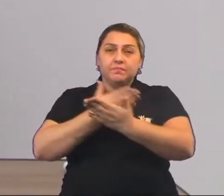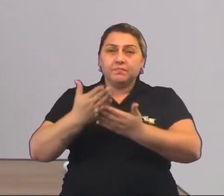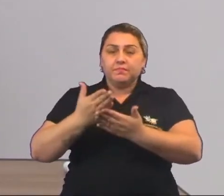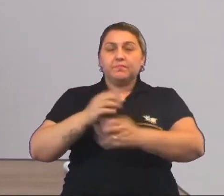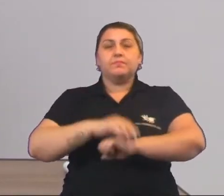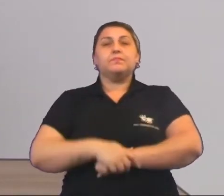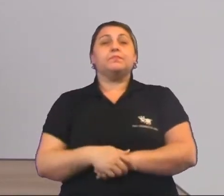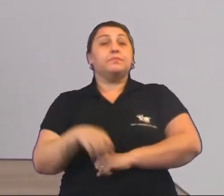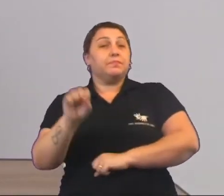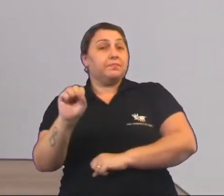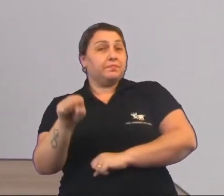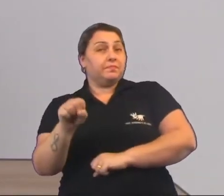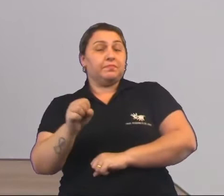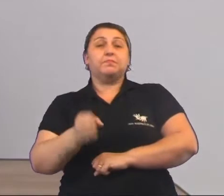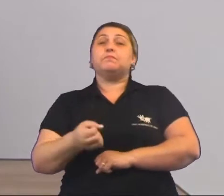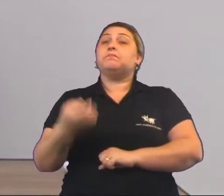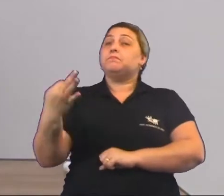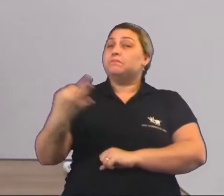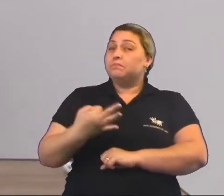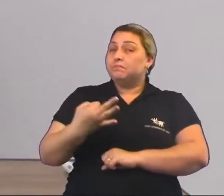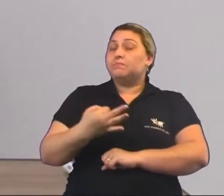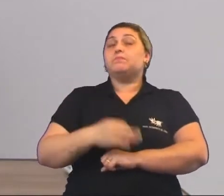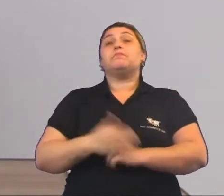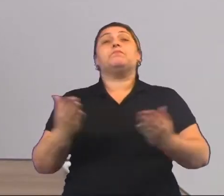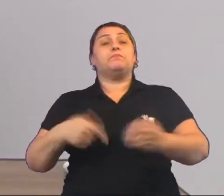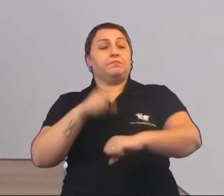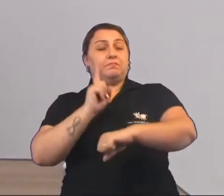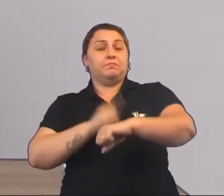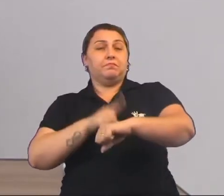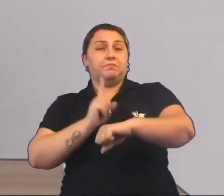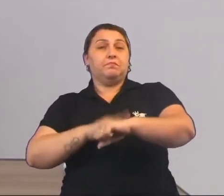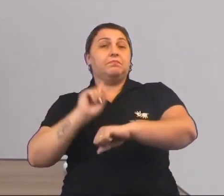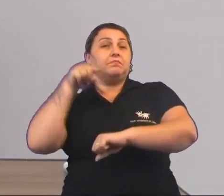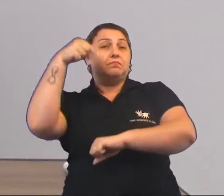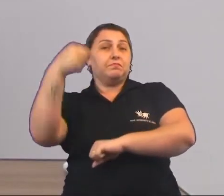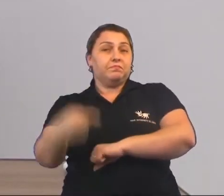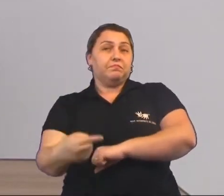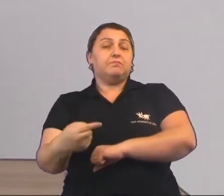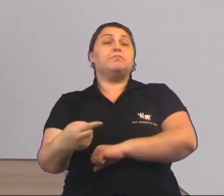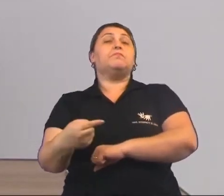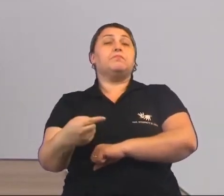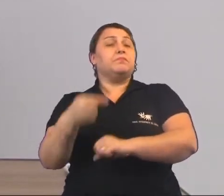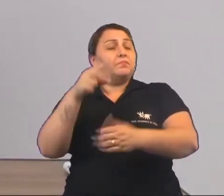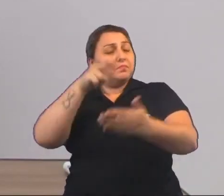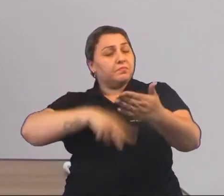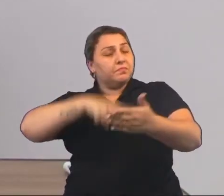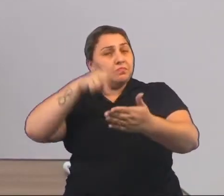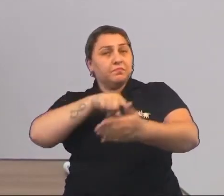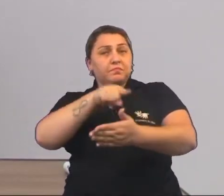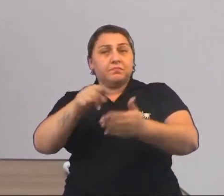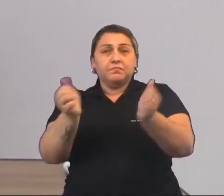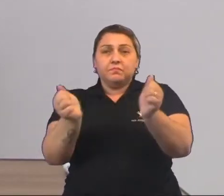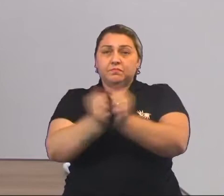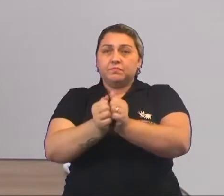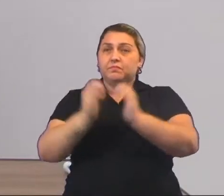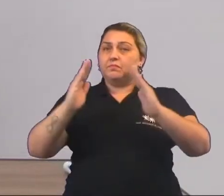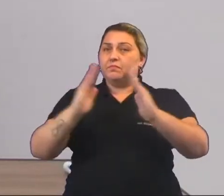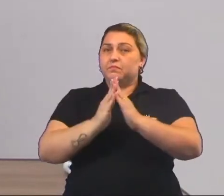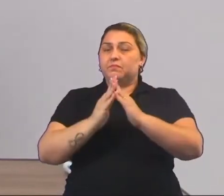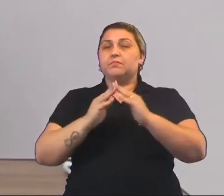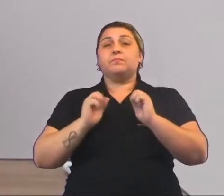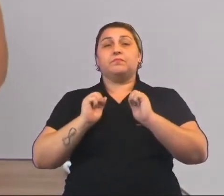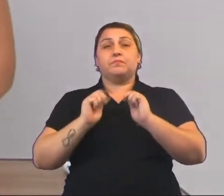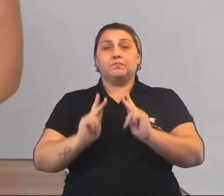inicial? Sim? Ótimo! Então, eu vou dar um tempinho a vocês e depois eu venho fazendo a leitura e você acompanha de casa